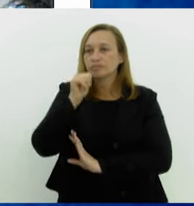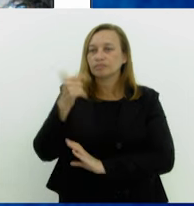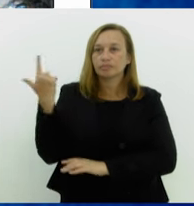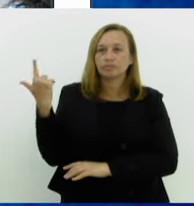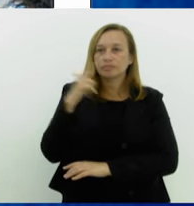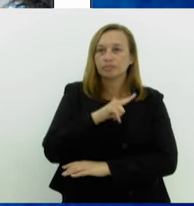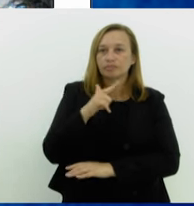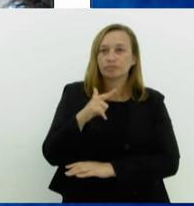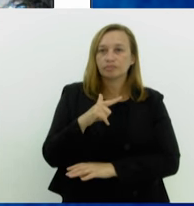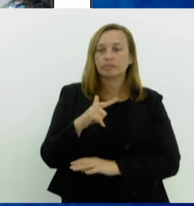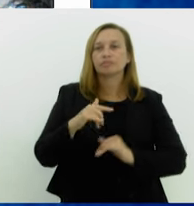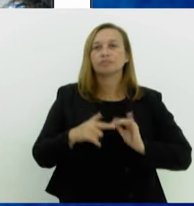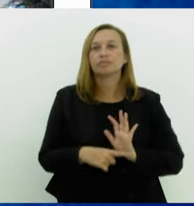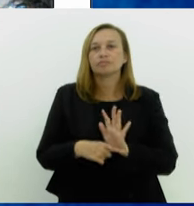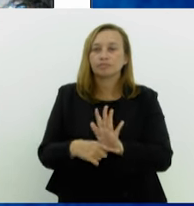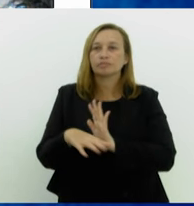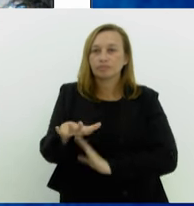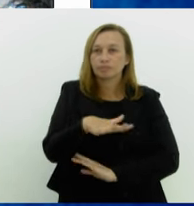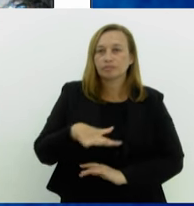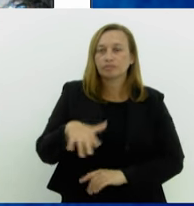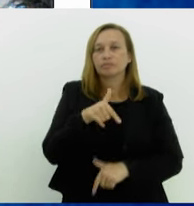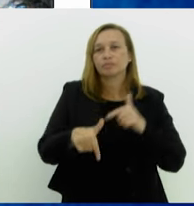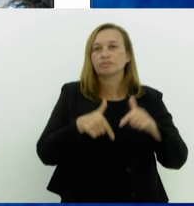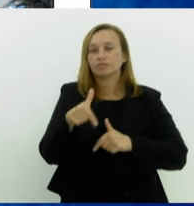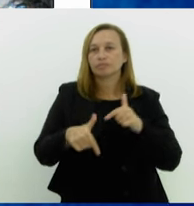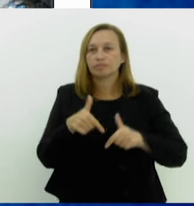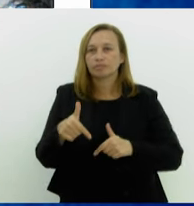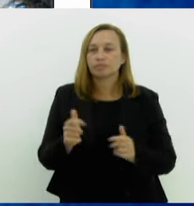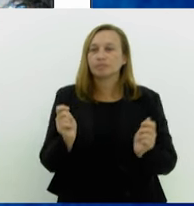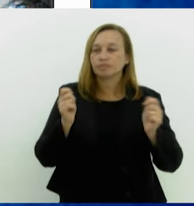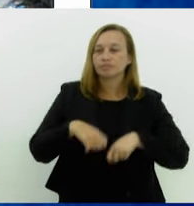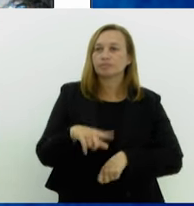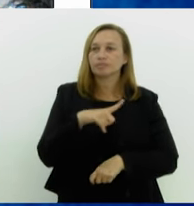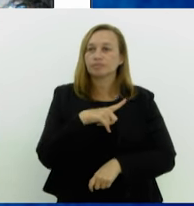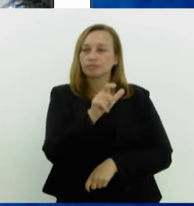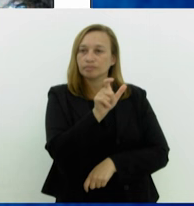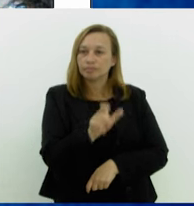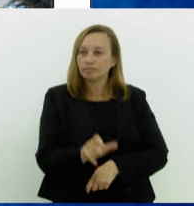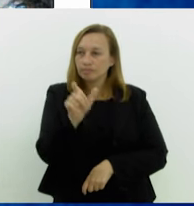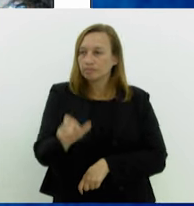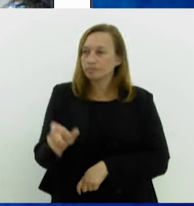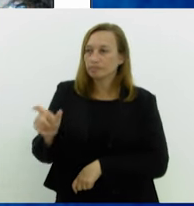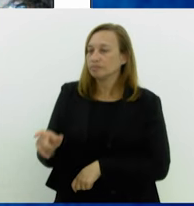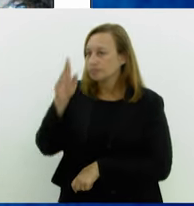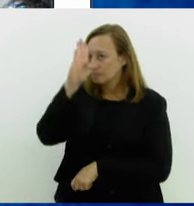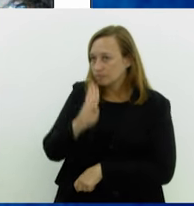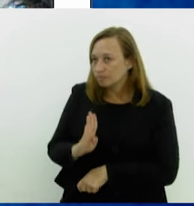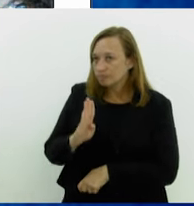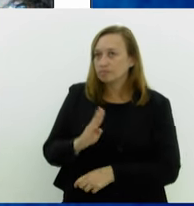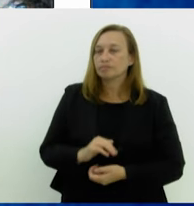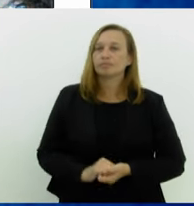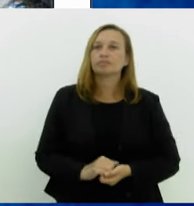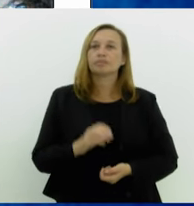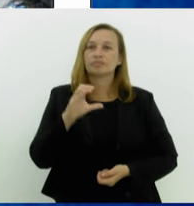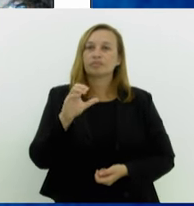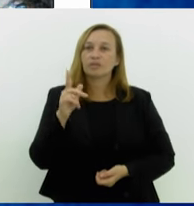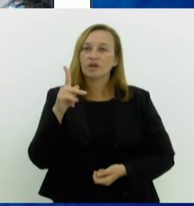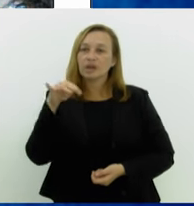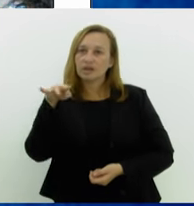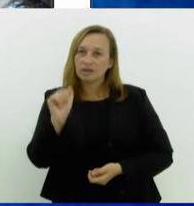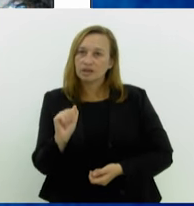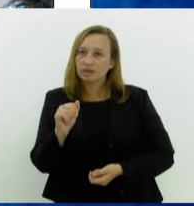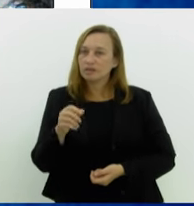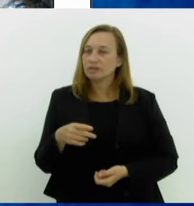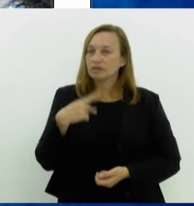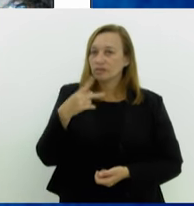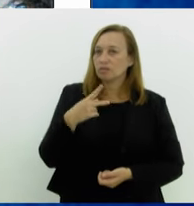direcionamento sobre mundo do trabalho sobre as potências que essa pessoa tem e isso é GR tudo isso que eu tô falando é gratuito a caliana Falou bem é importante lembrar